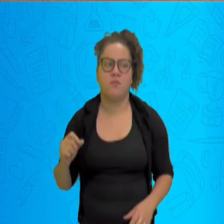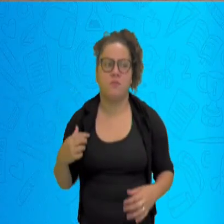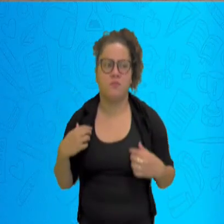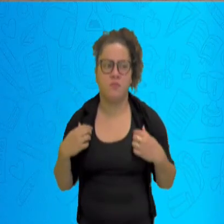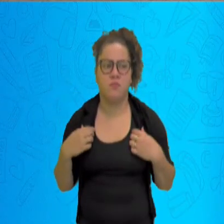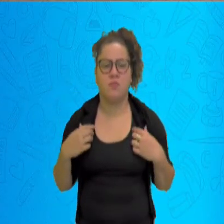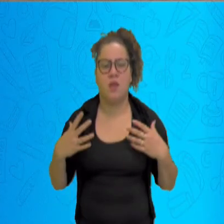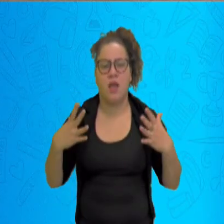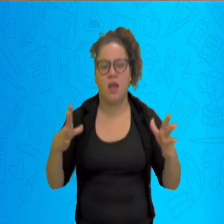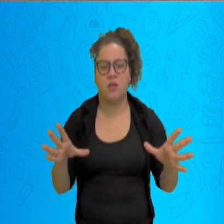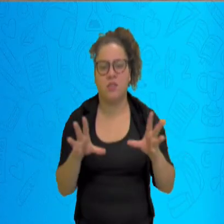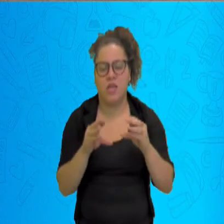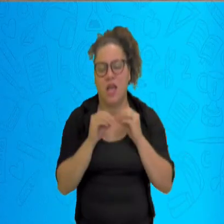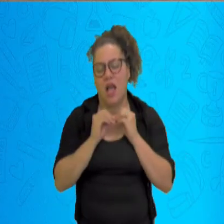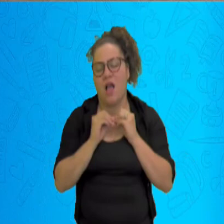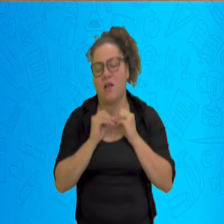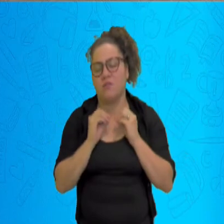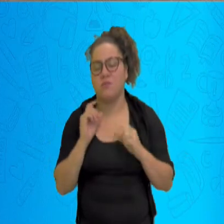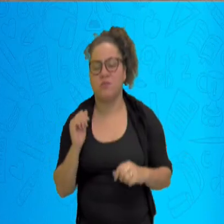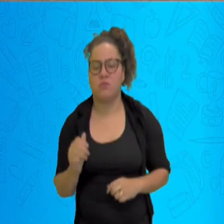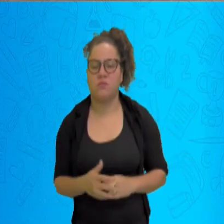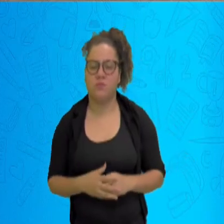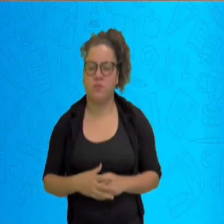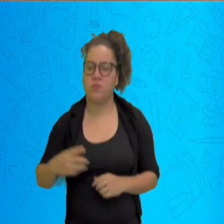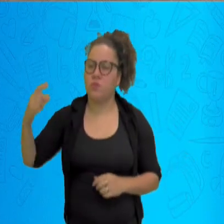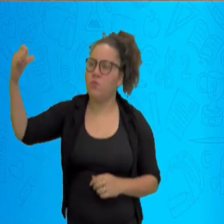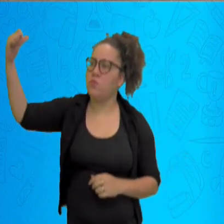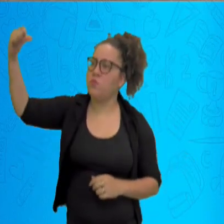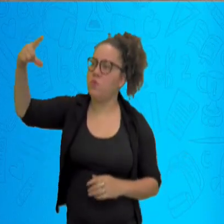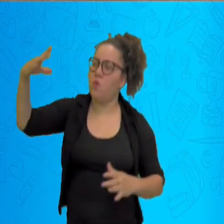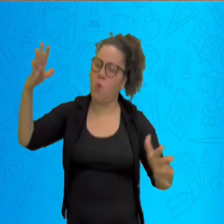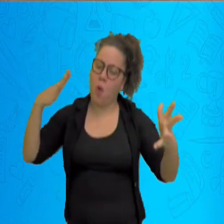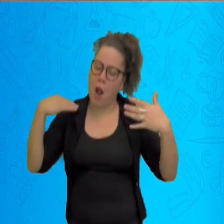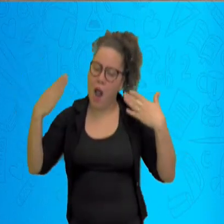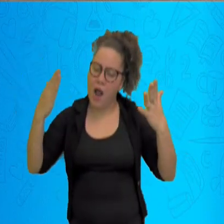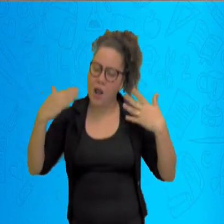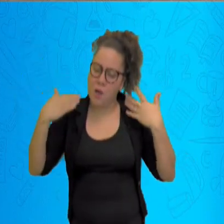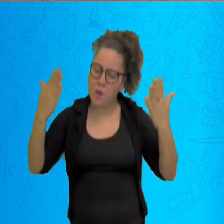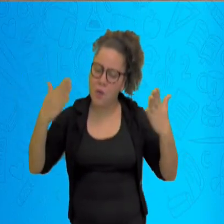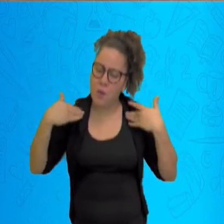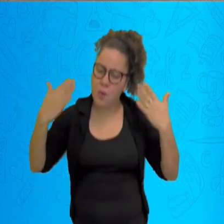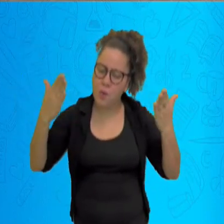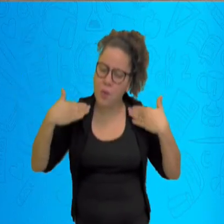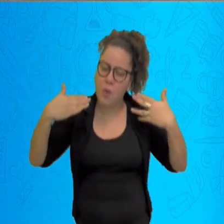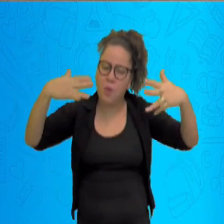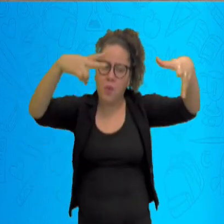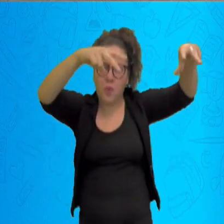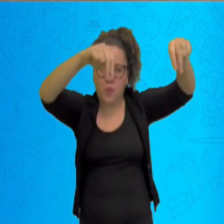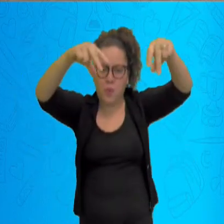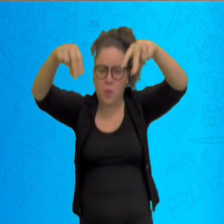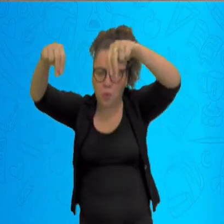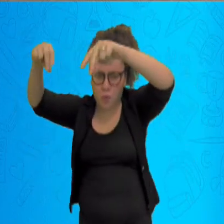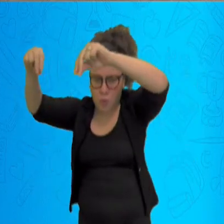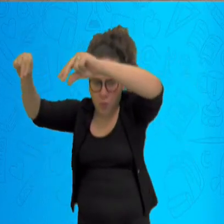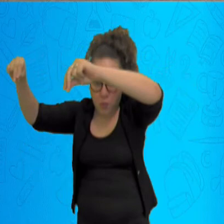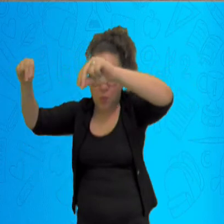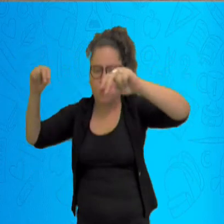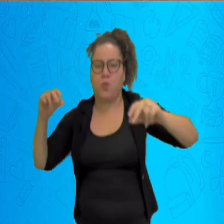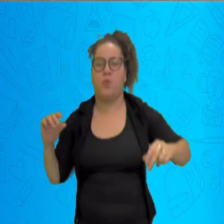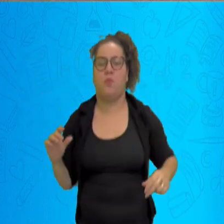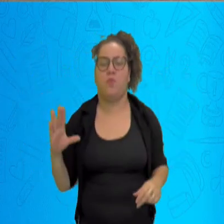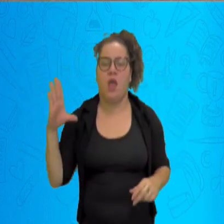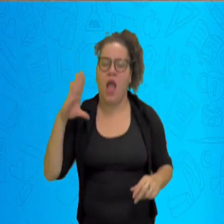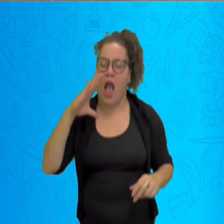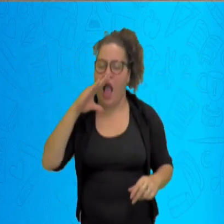para começar a secar. O calor vai aquecer a roupa e